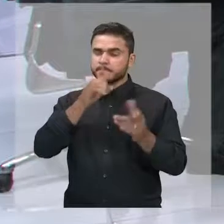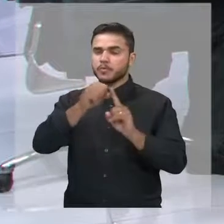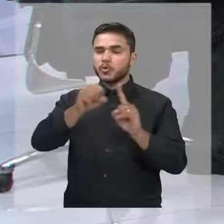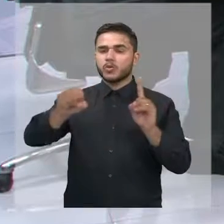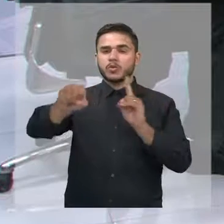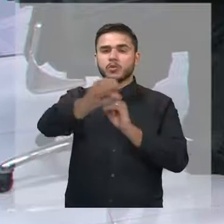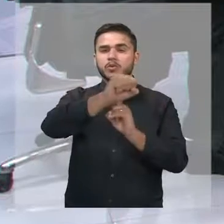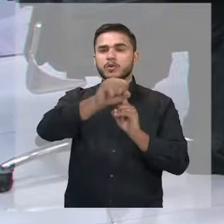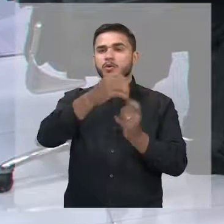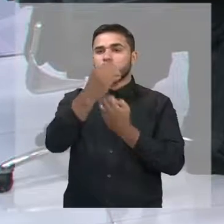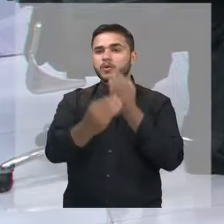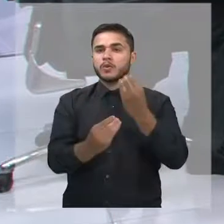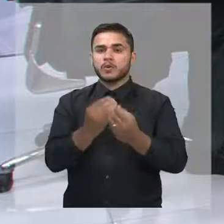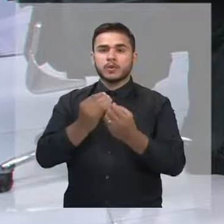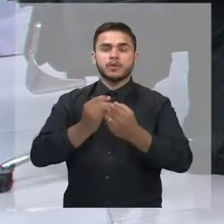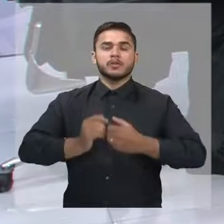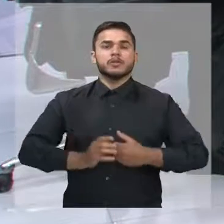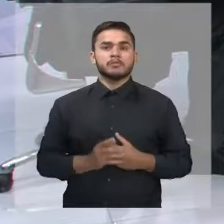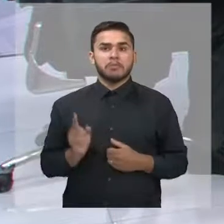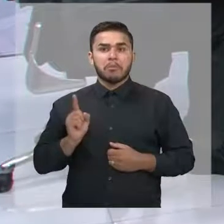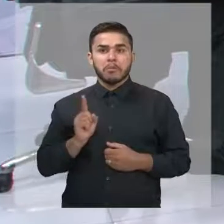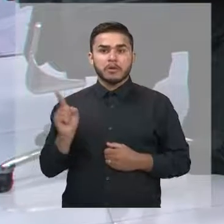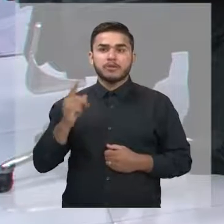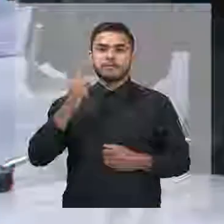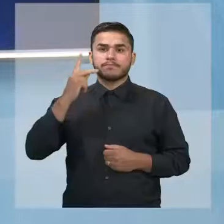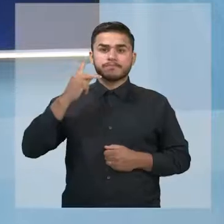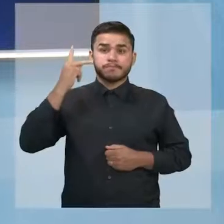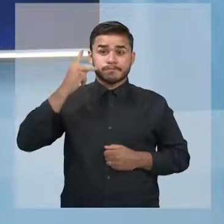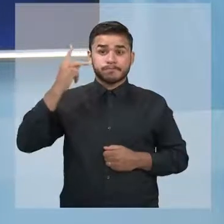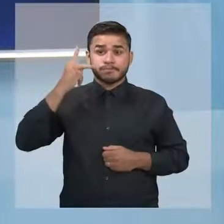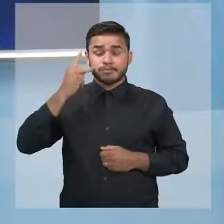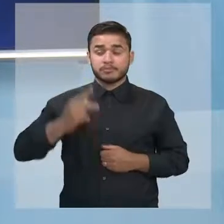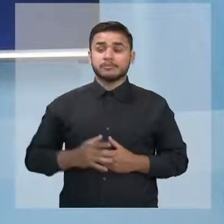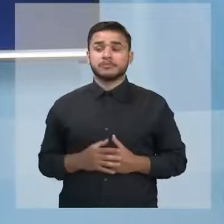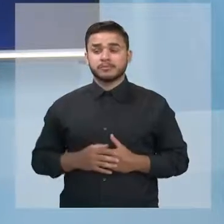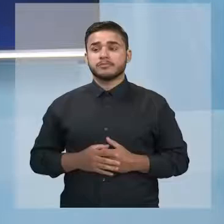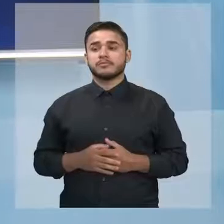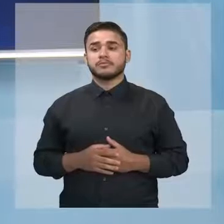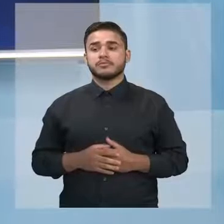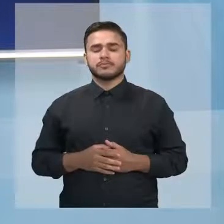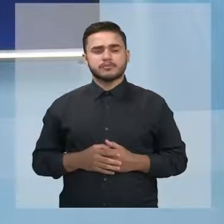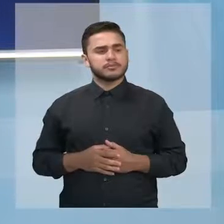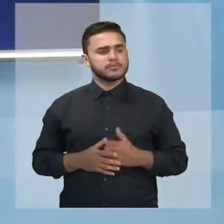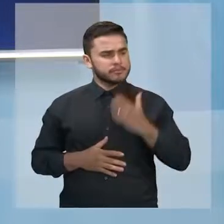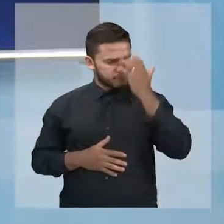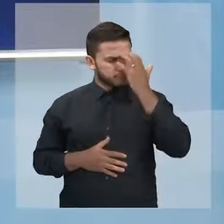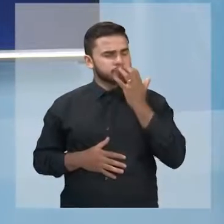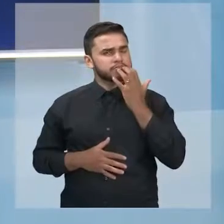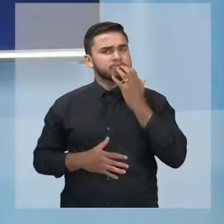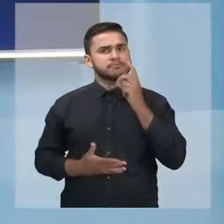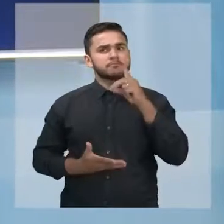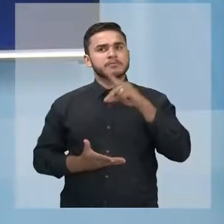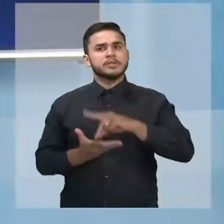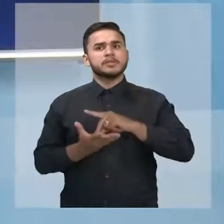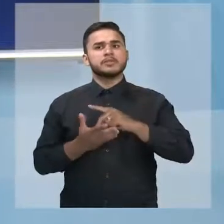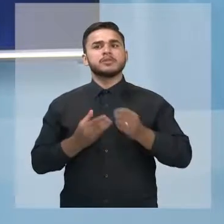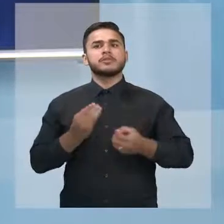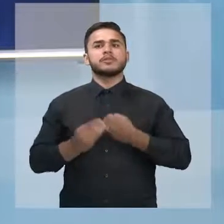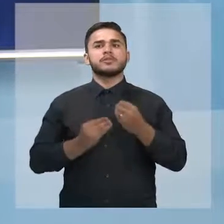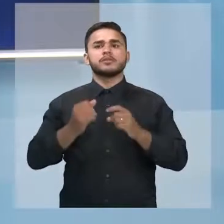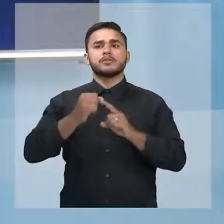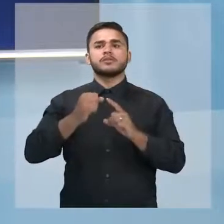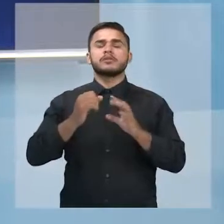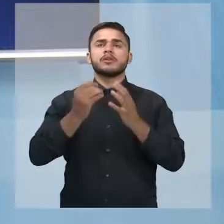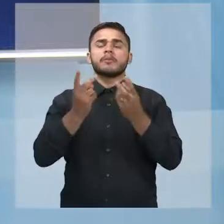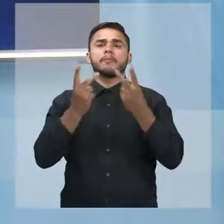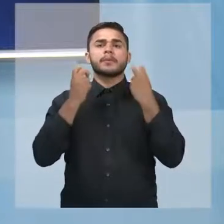significa para a sociedade, levando-se em conta a desigualdade do nosso país, as dificuldades que o país